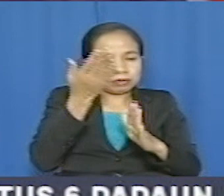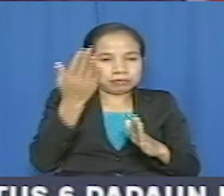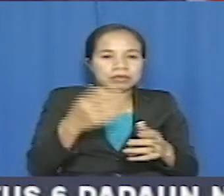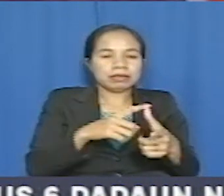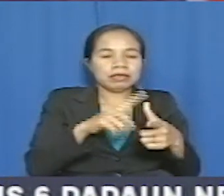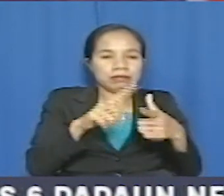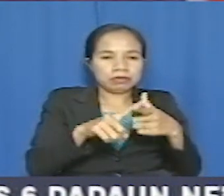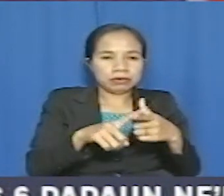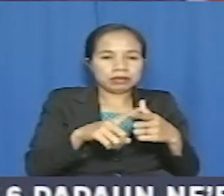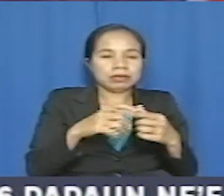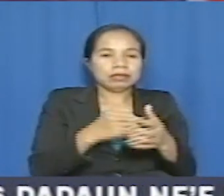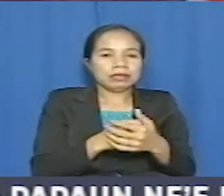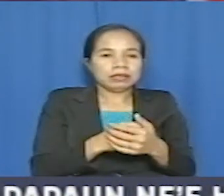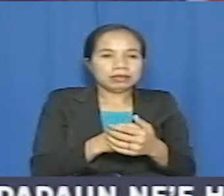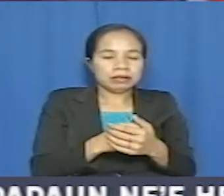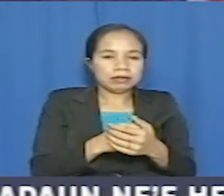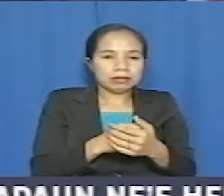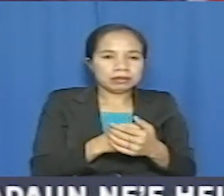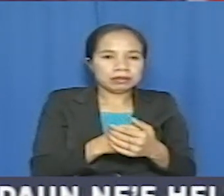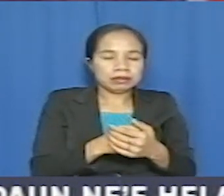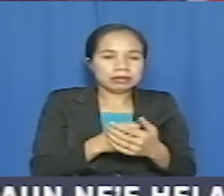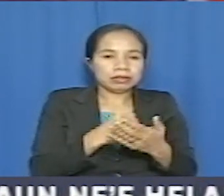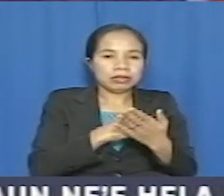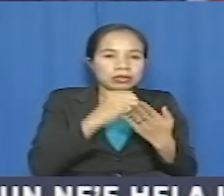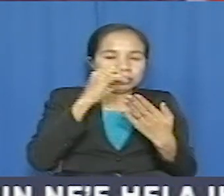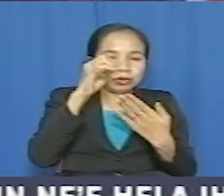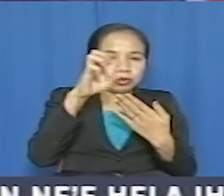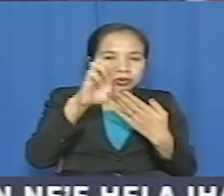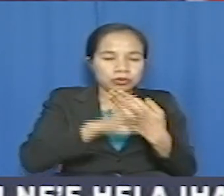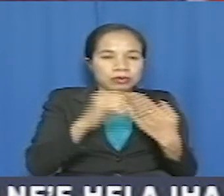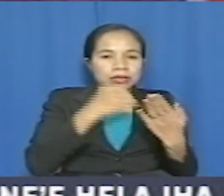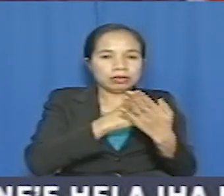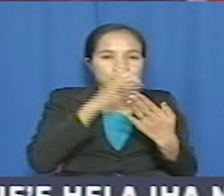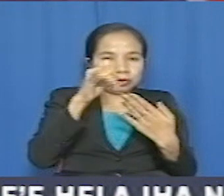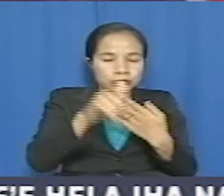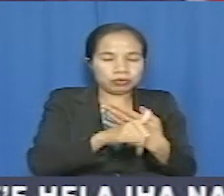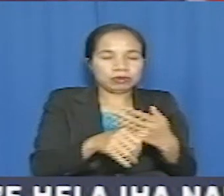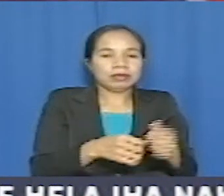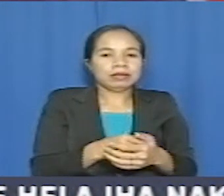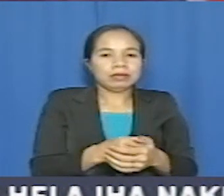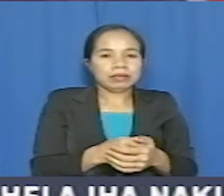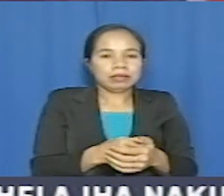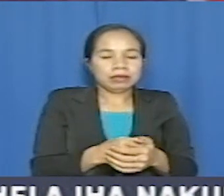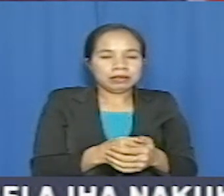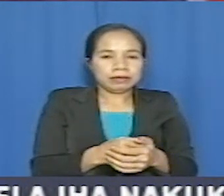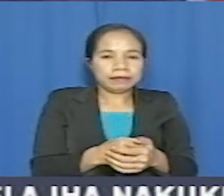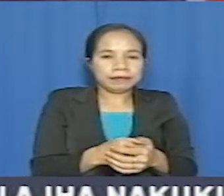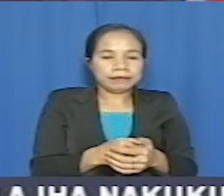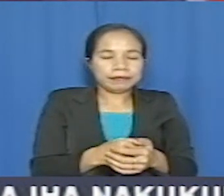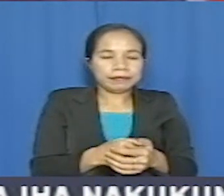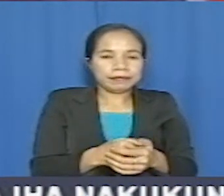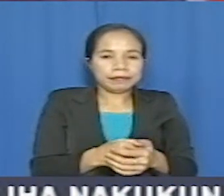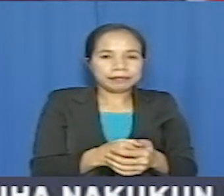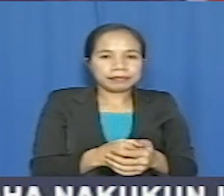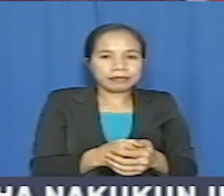dia juinya itu hari kata tiang kasus ini aumenta, depois se parte selo fasilidade sira. An hari dia